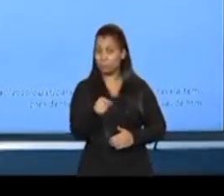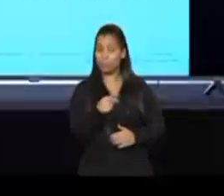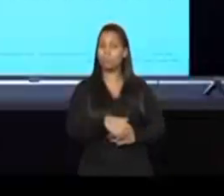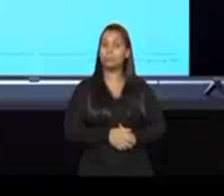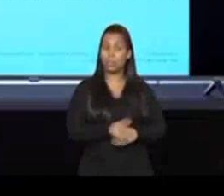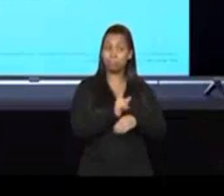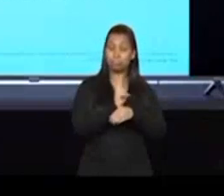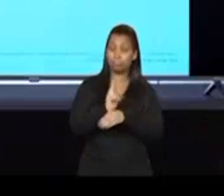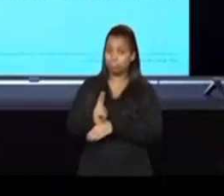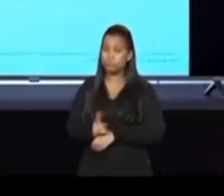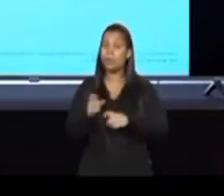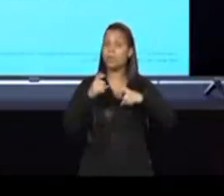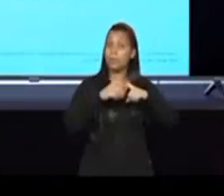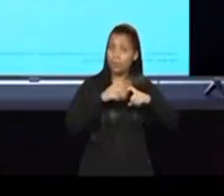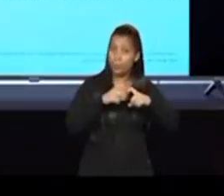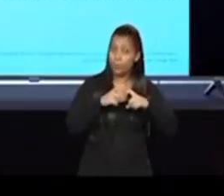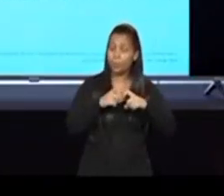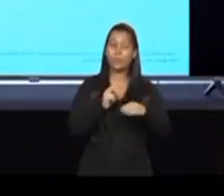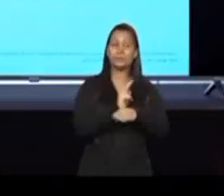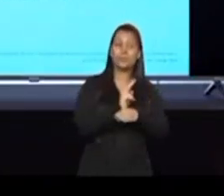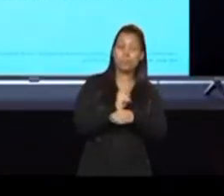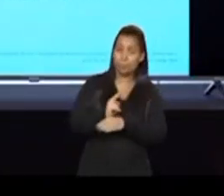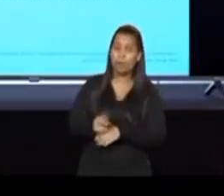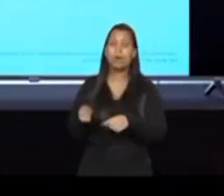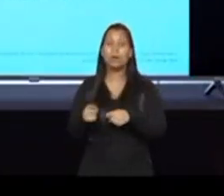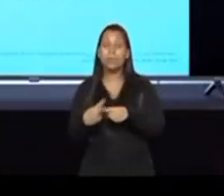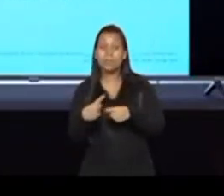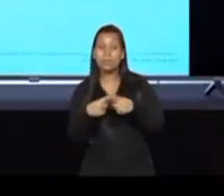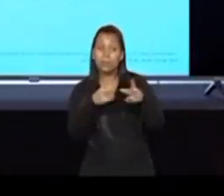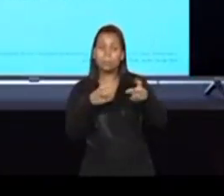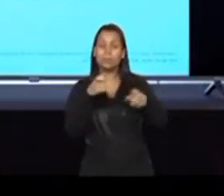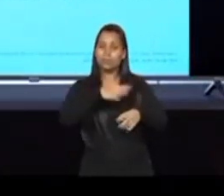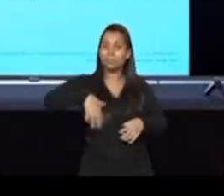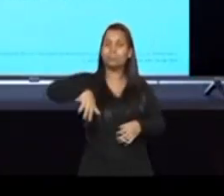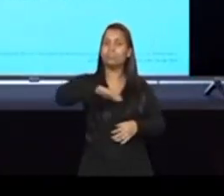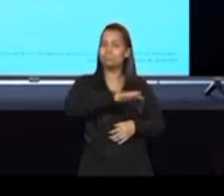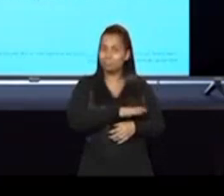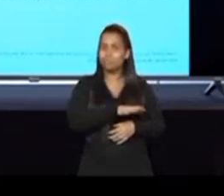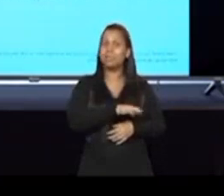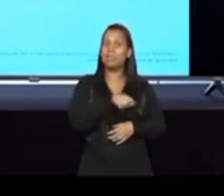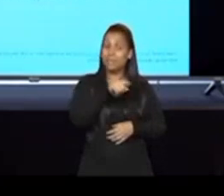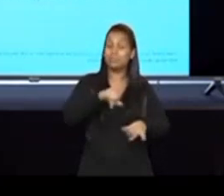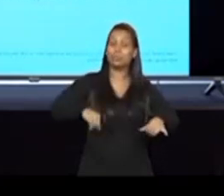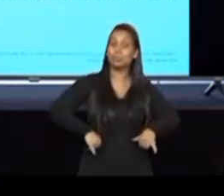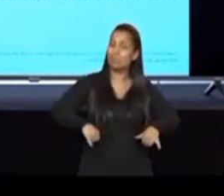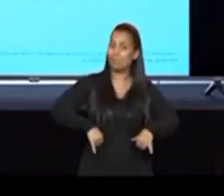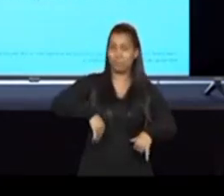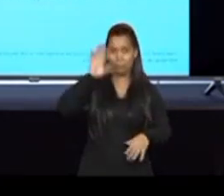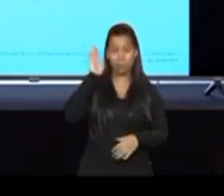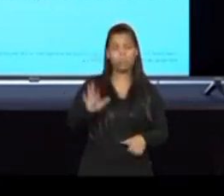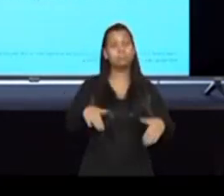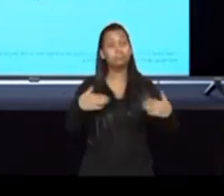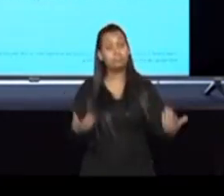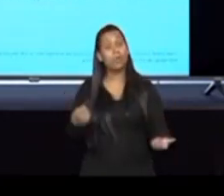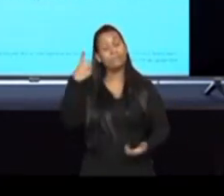próprio. Lá em Paraisópolis, pessoal, eles perceberam que essa pandemia traria um impacto muito forte lá. Então eles